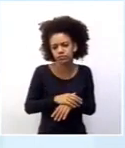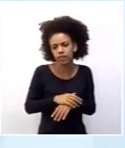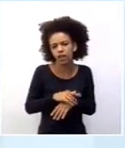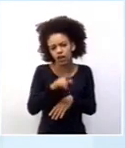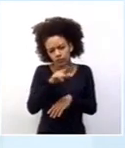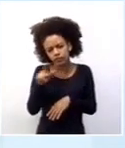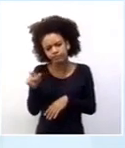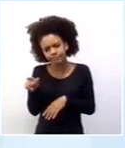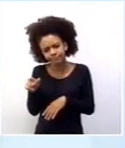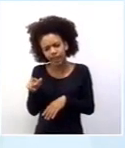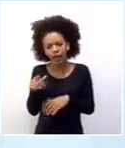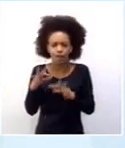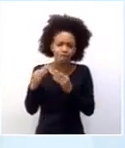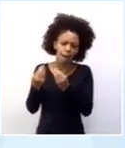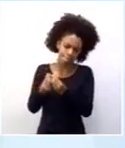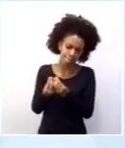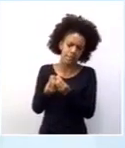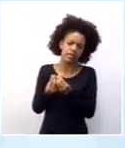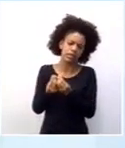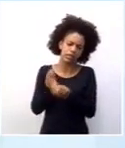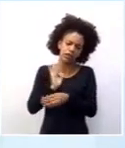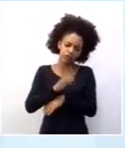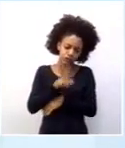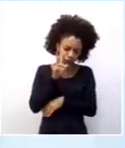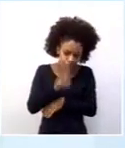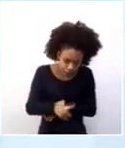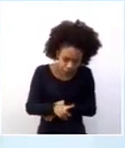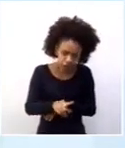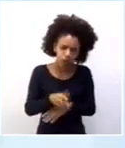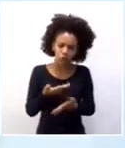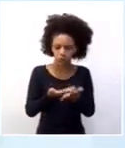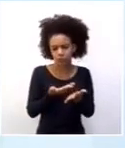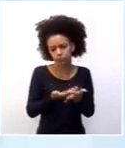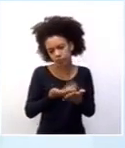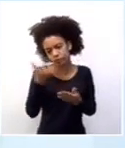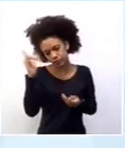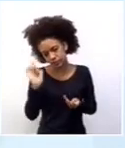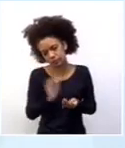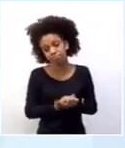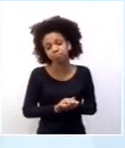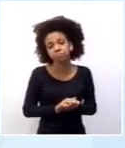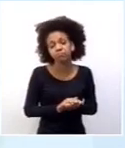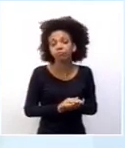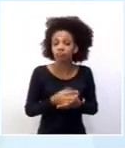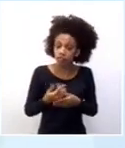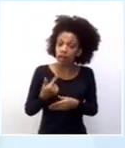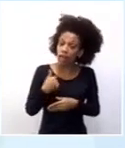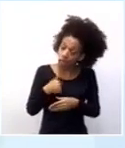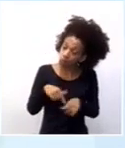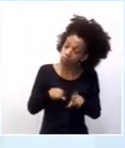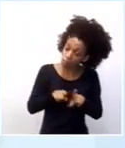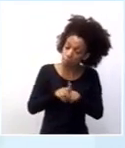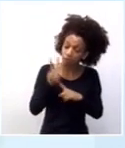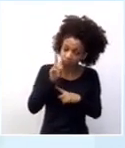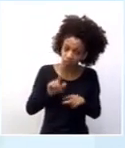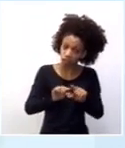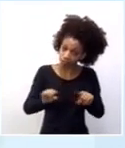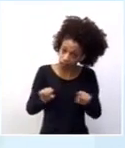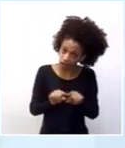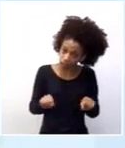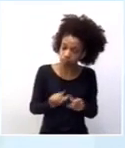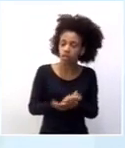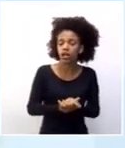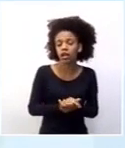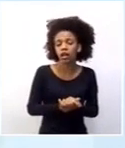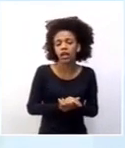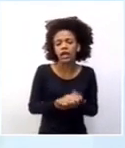seus pais viram essa frase quando estavam estudando, tá? Eu vi essa frase quando eu estava no colégio e essa frase casa muito aí